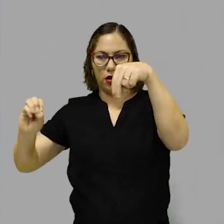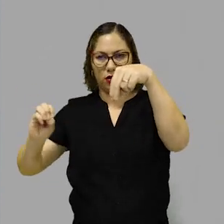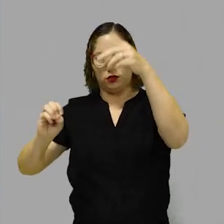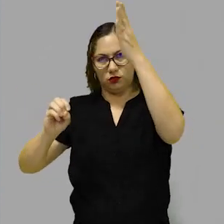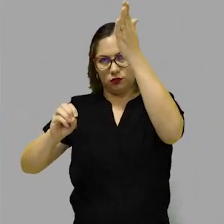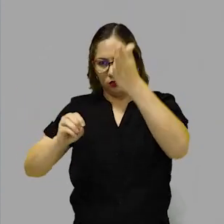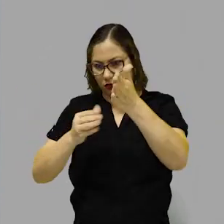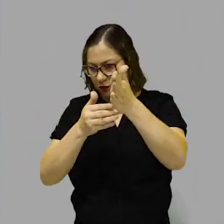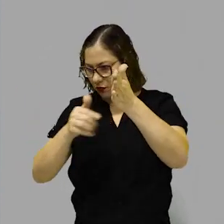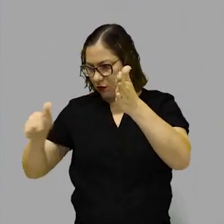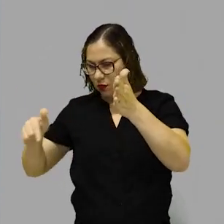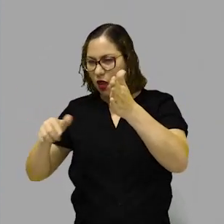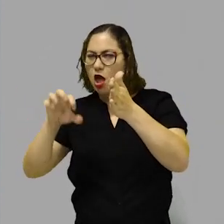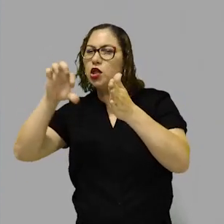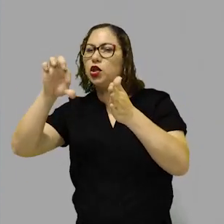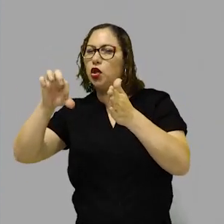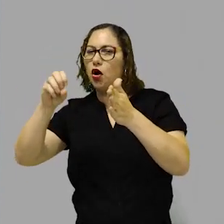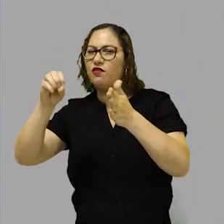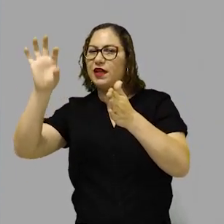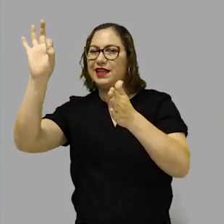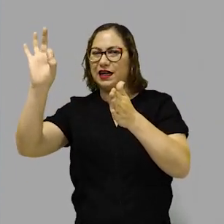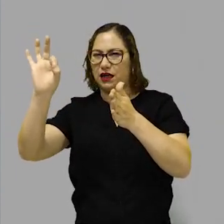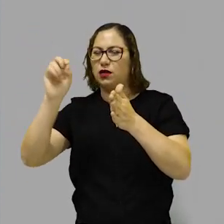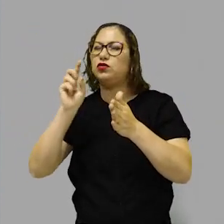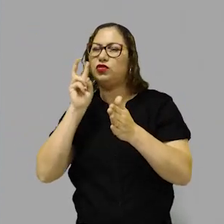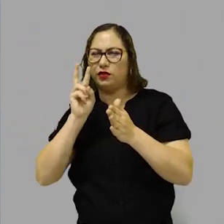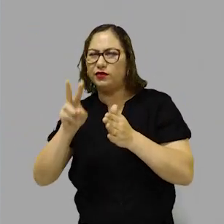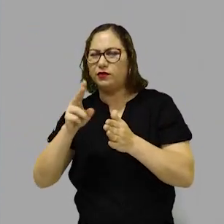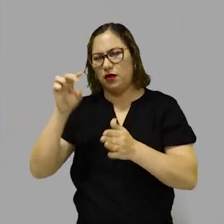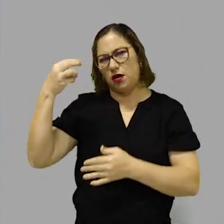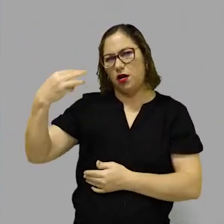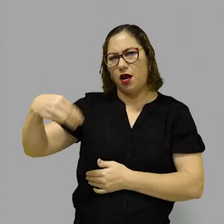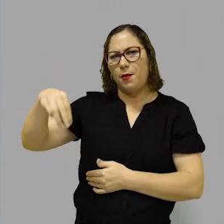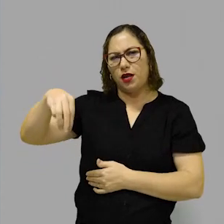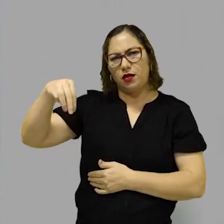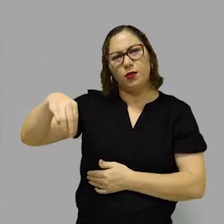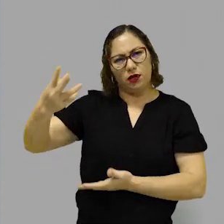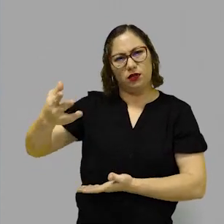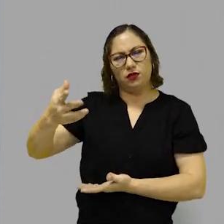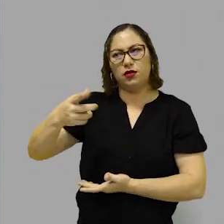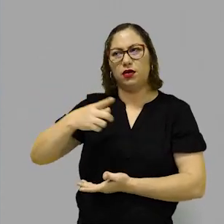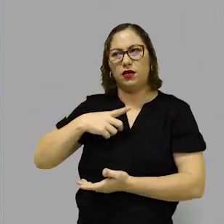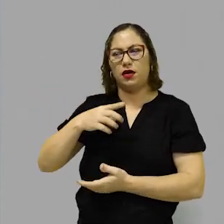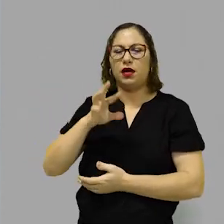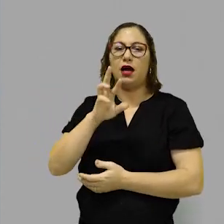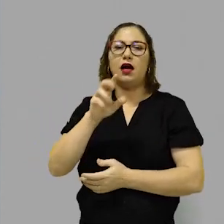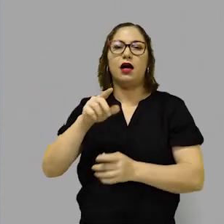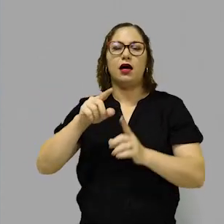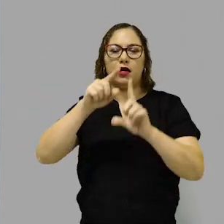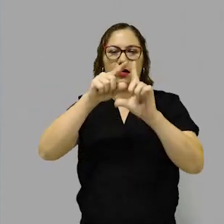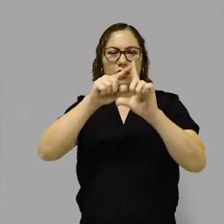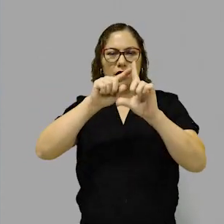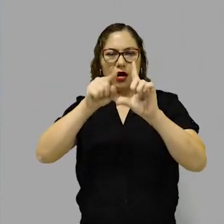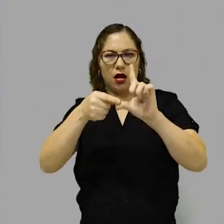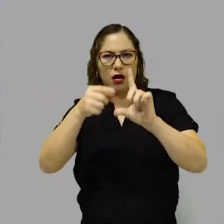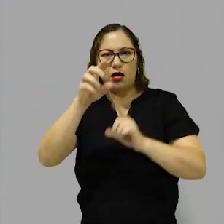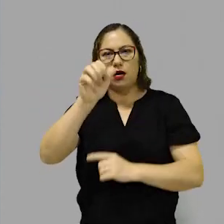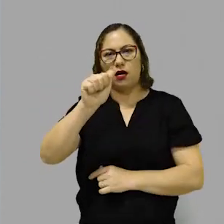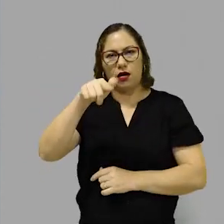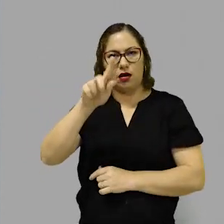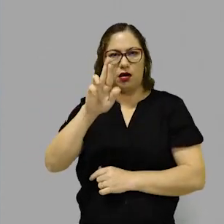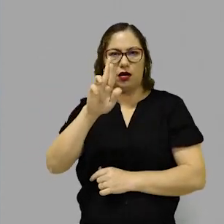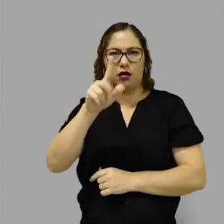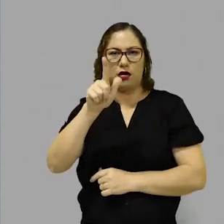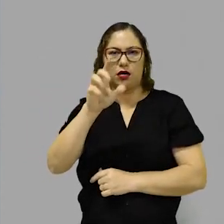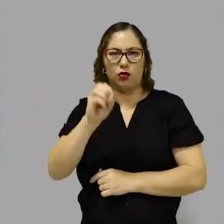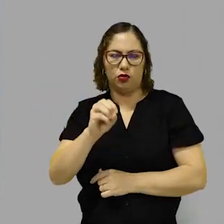90 graus. Vocês já devem ter visto isso na matemática, os ângulos retos, que são aqueles ângulos que formam 90